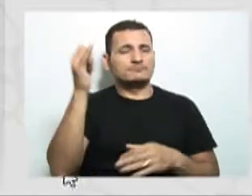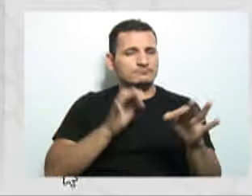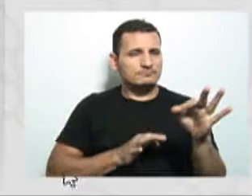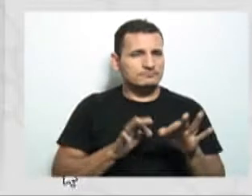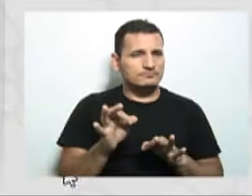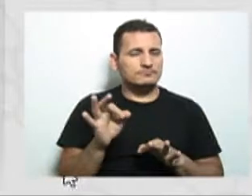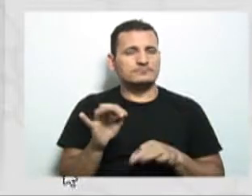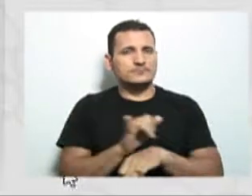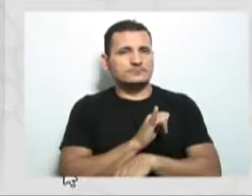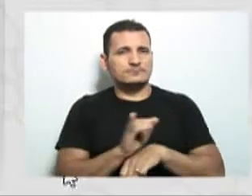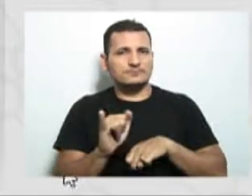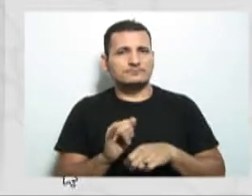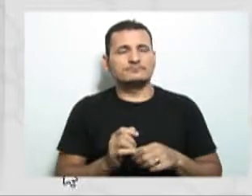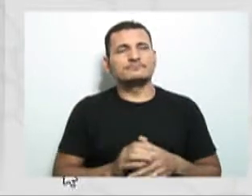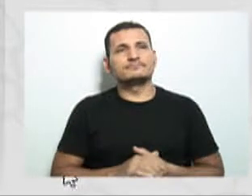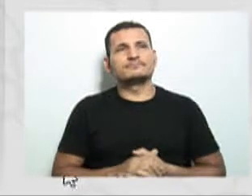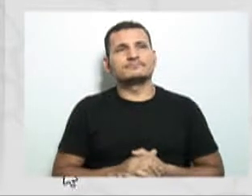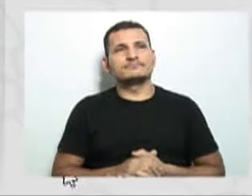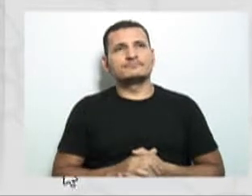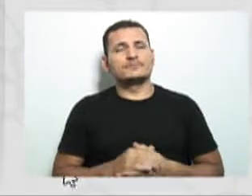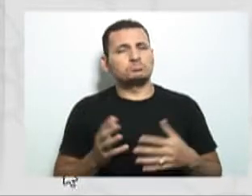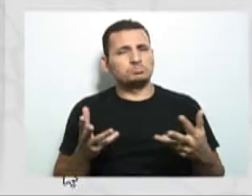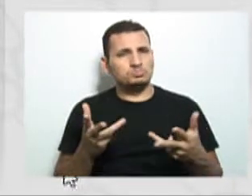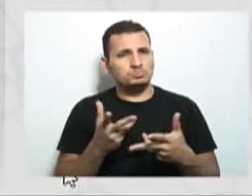planejamento estratégico de alta